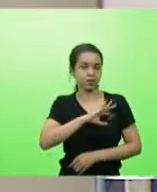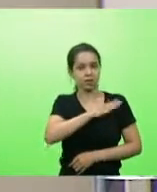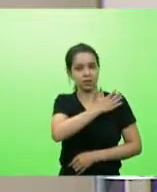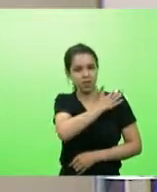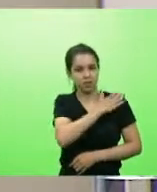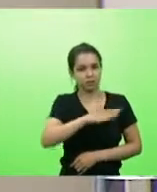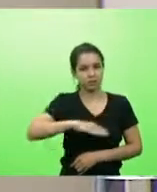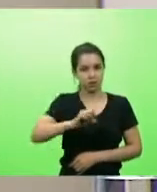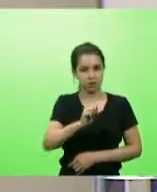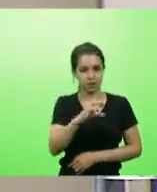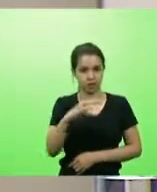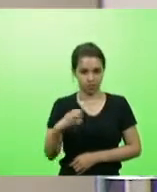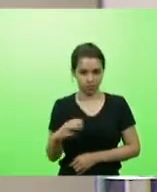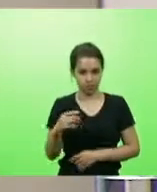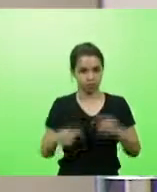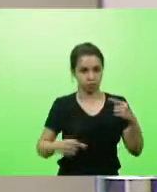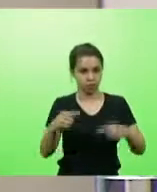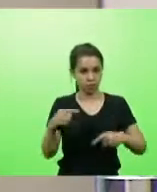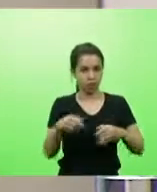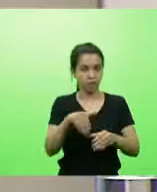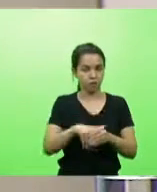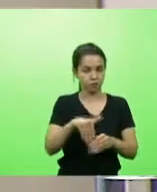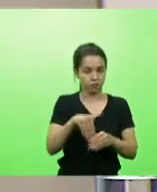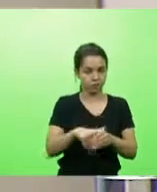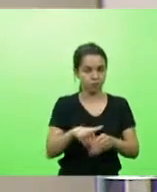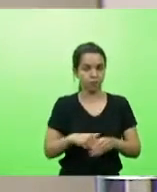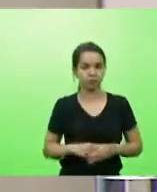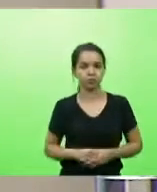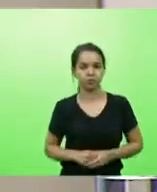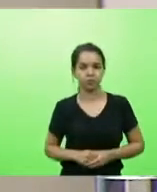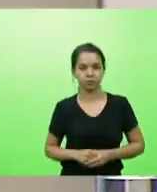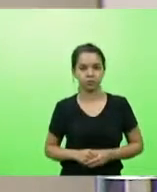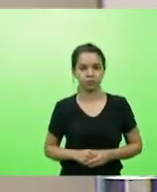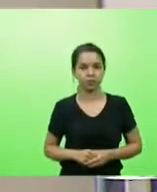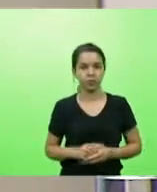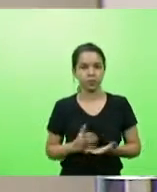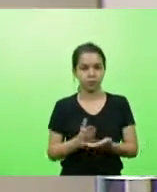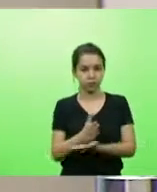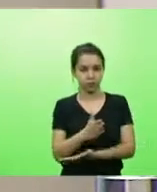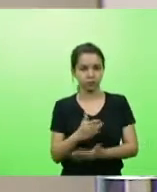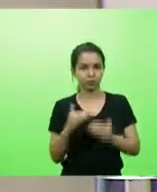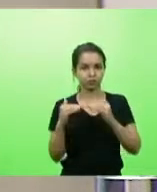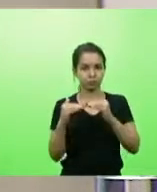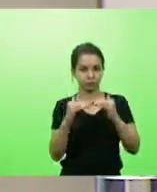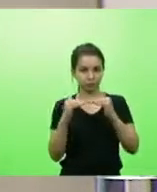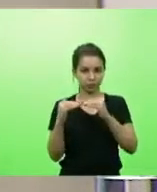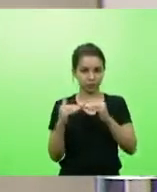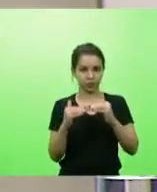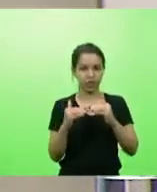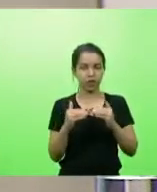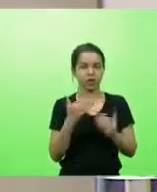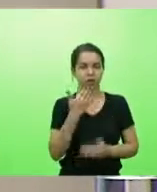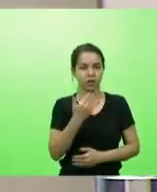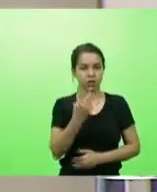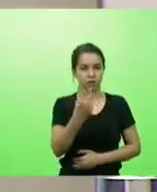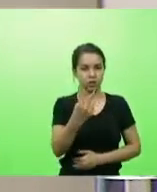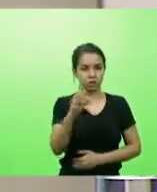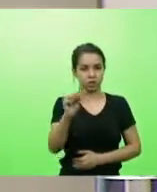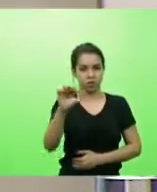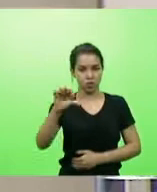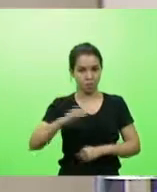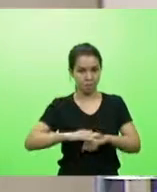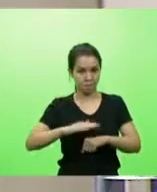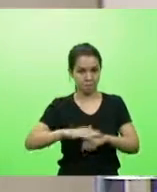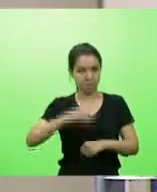Não havendo quem queira discutir em votação, deputados que aprovam permaneçam como se encontra. Aprovado por unanimidade. Requerimento 289, autor